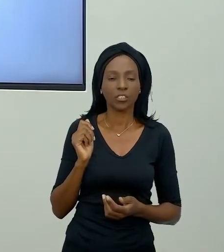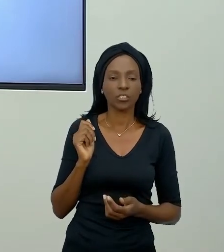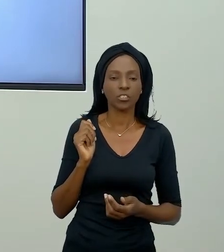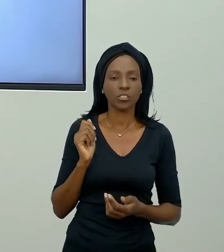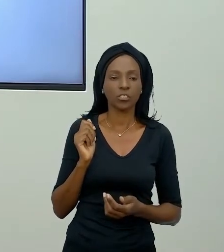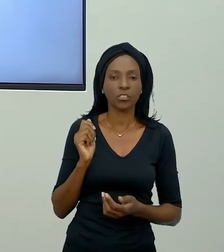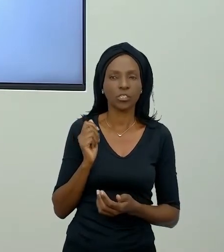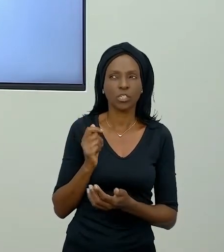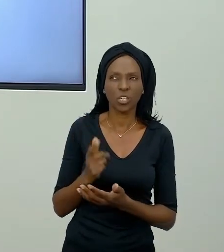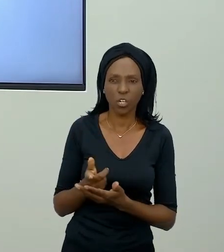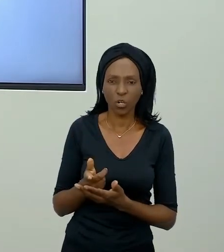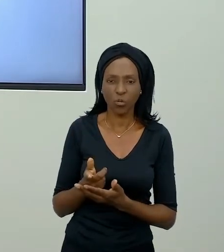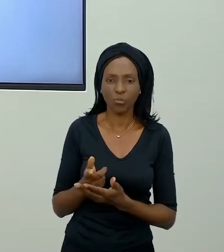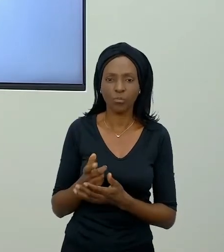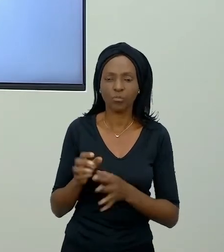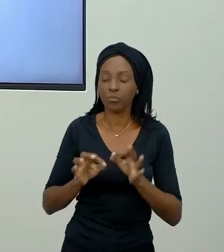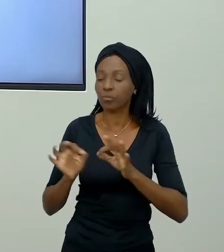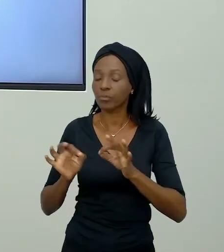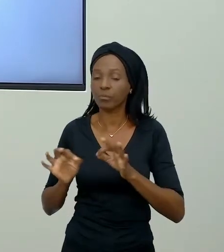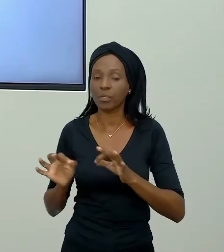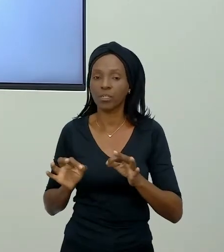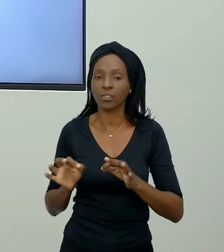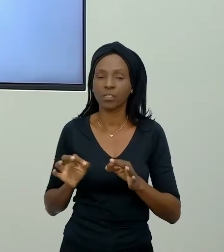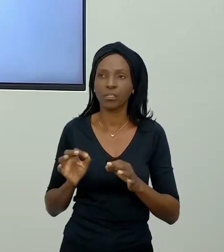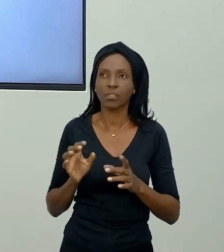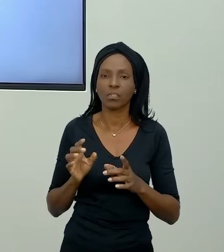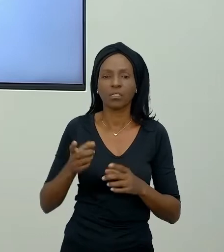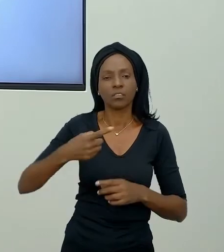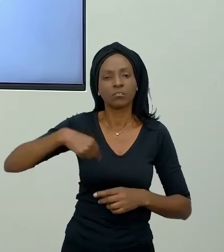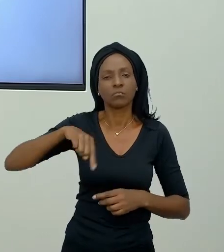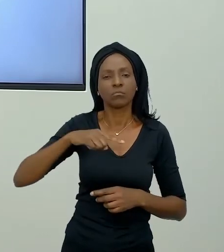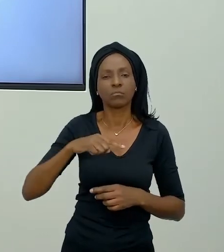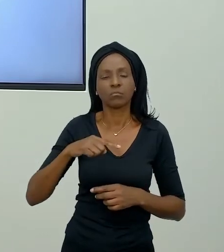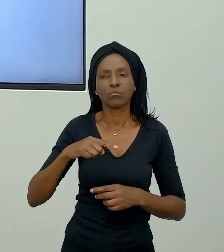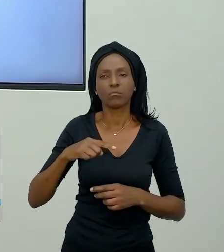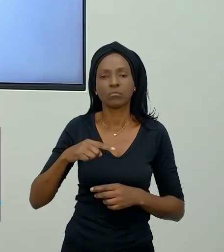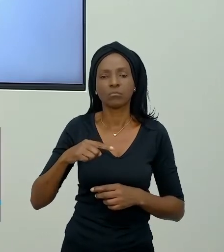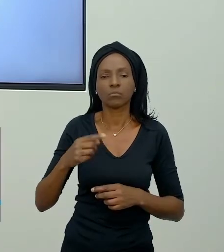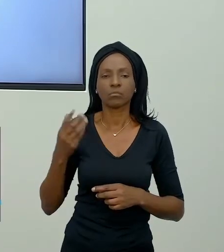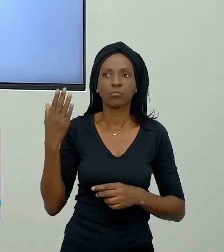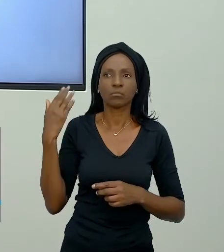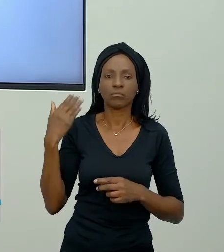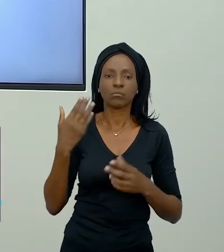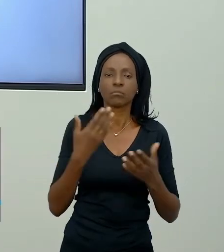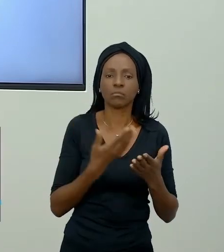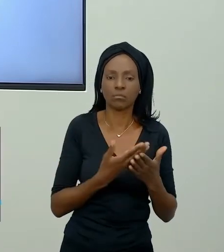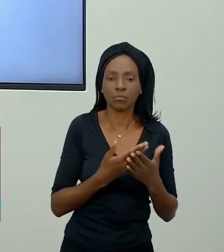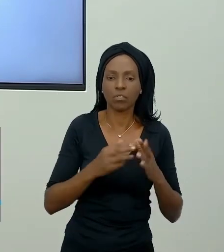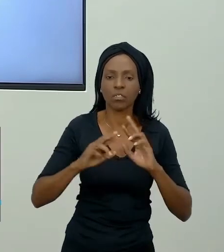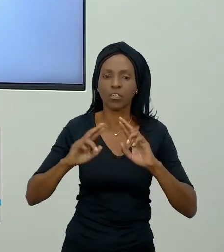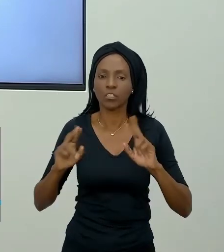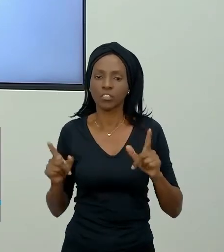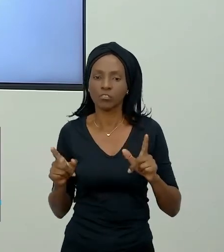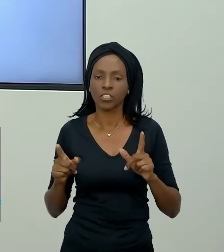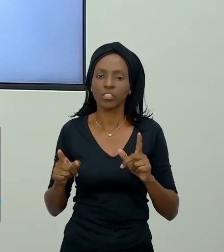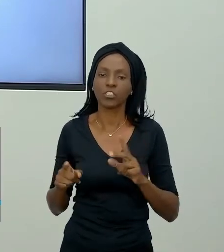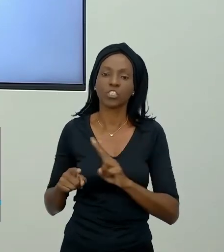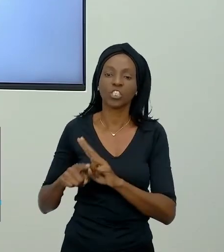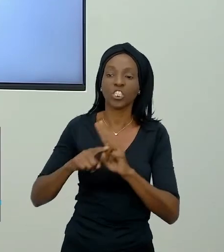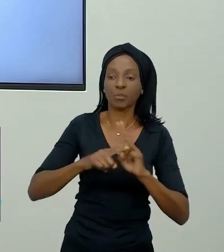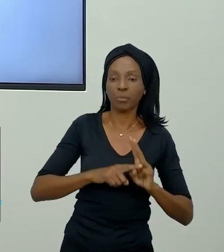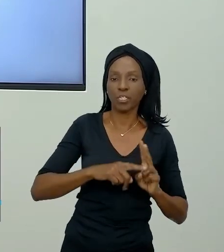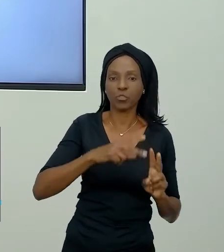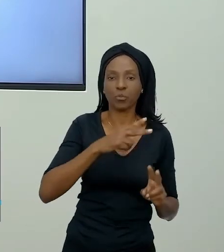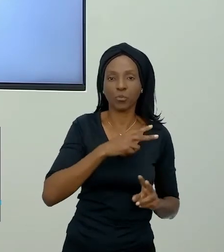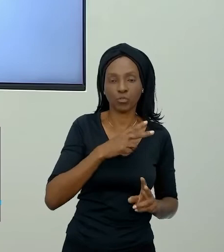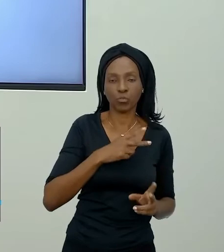que a gente constrói, que a gente tem. Nós tivemos uma aula aí falando da diferença de empréstimo pessoal e